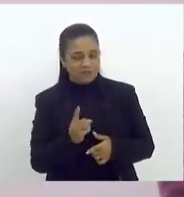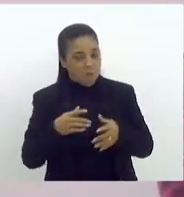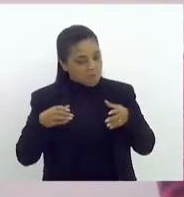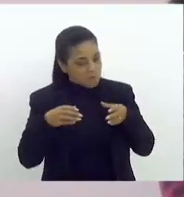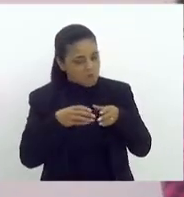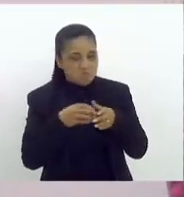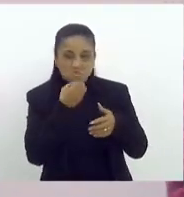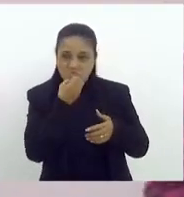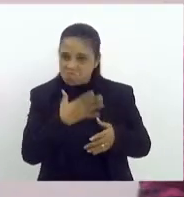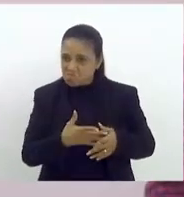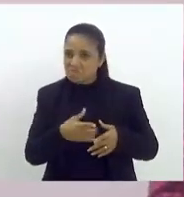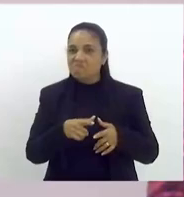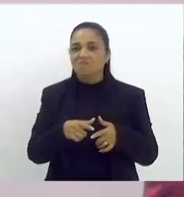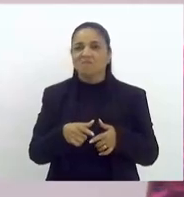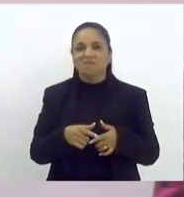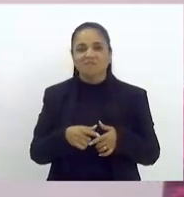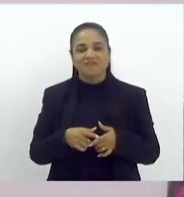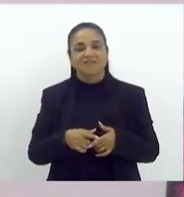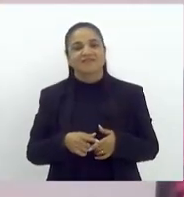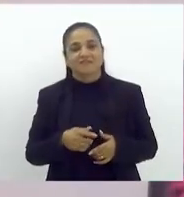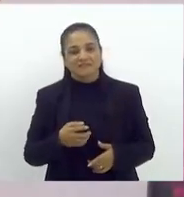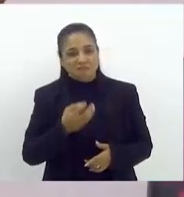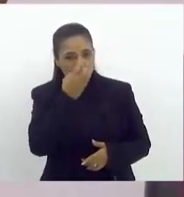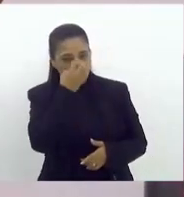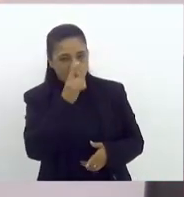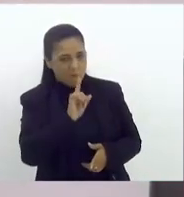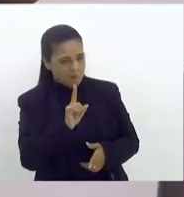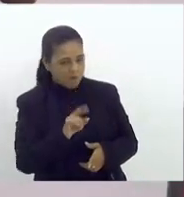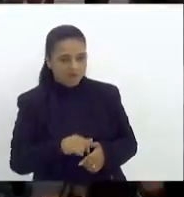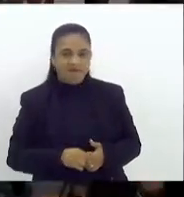Ela é ela né